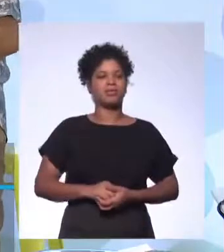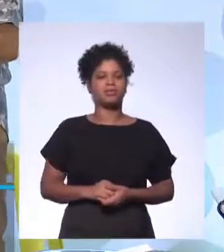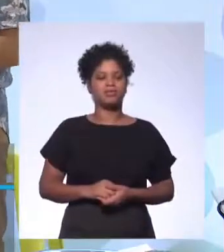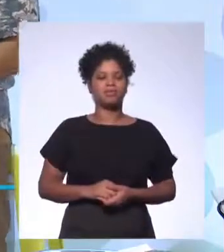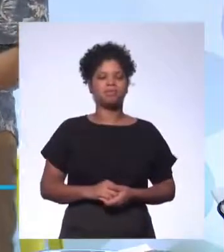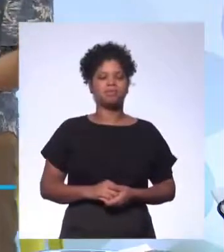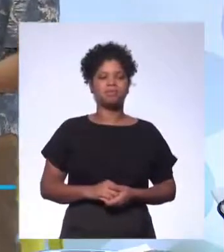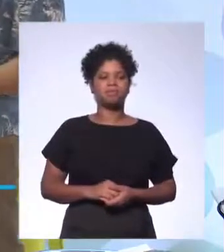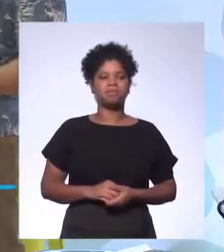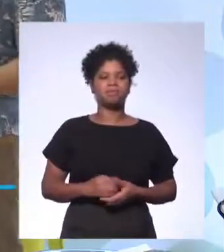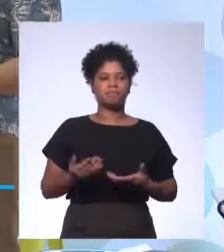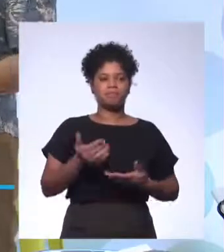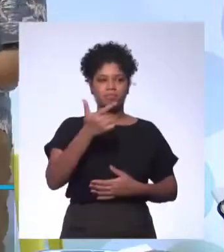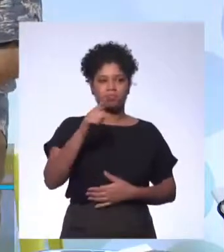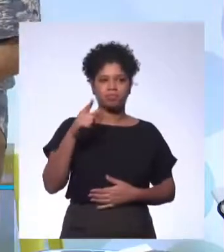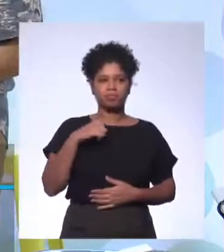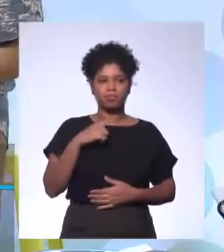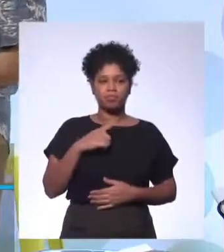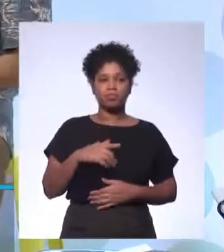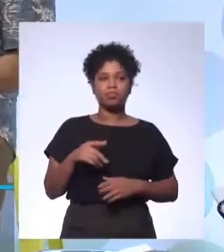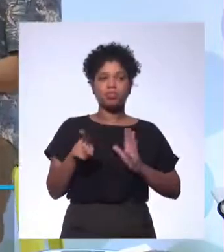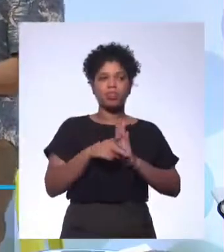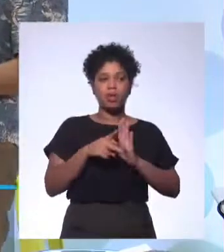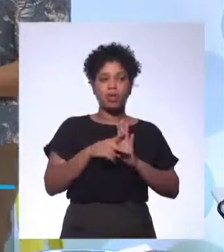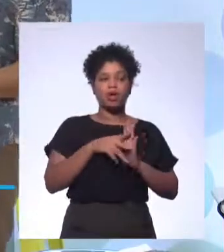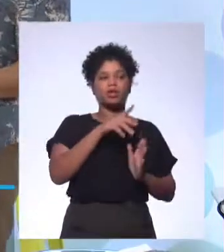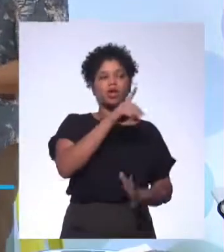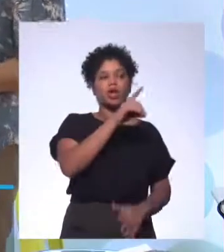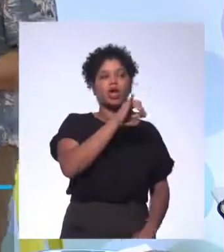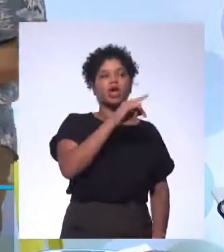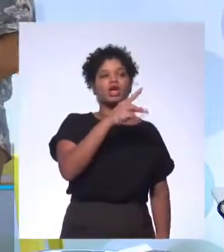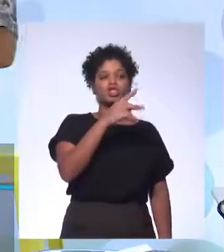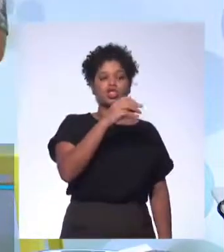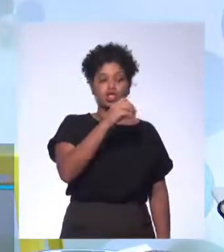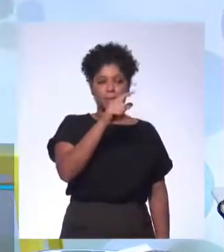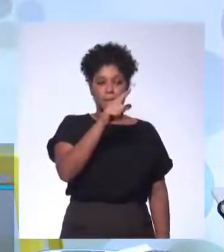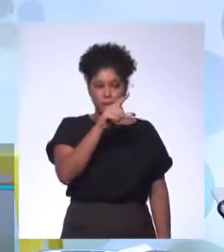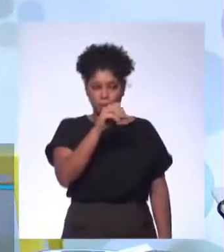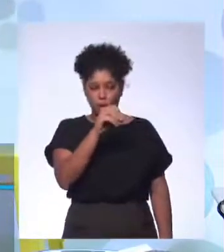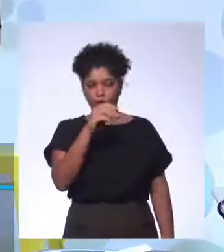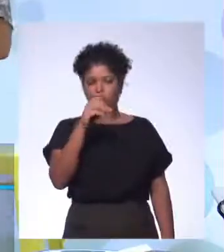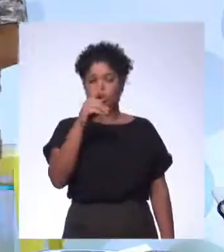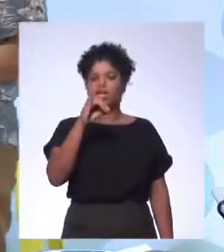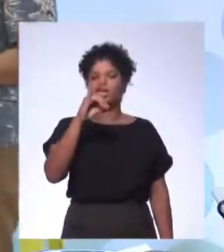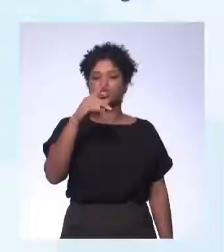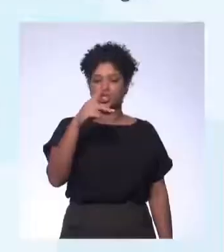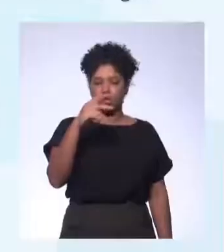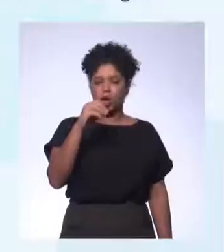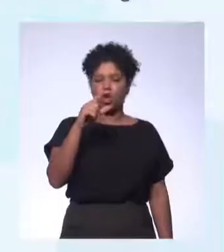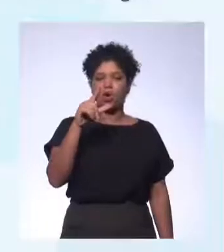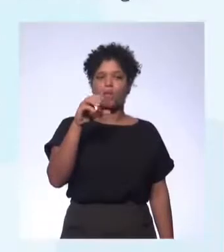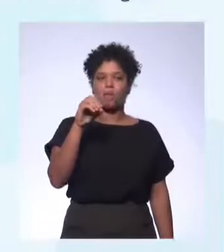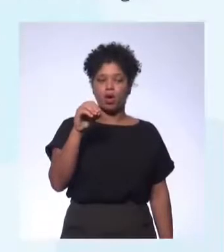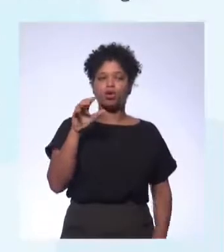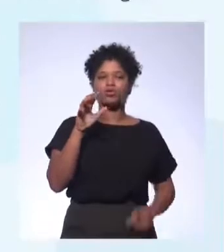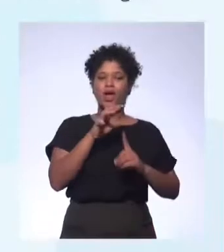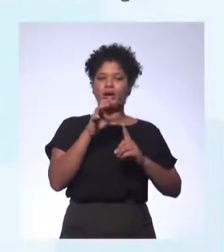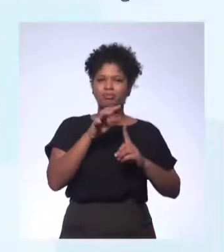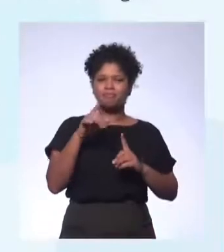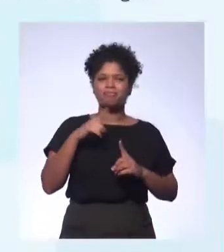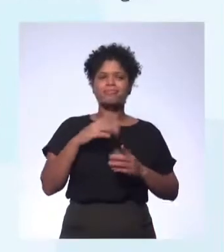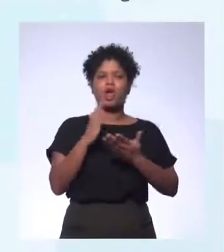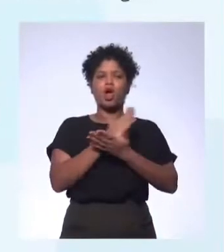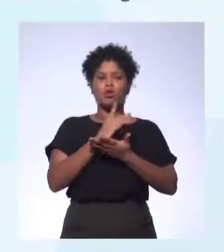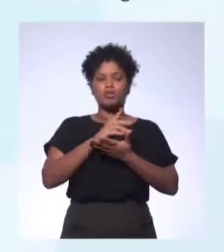E aí nós temos e interações dipolo-dipolo induzido as forças de London também pode ocorrer entre